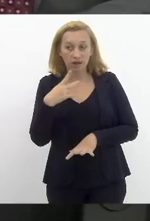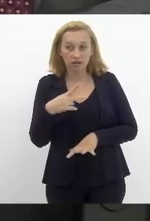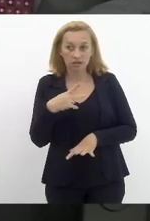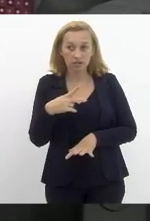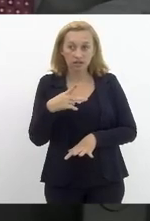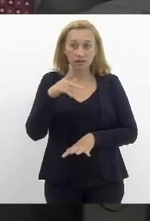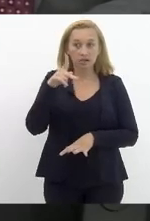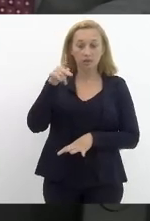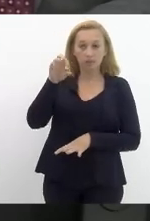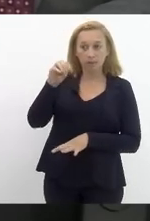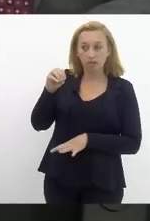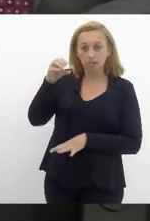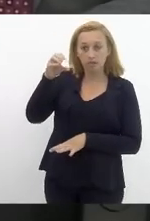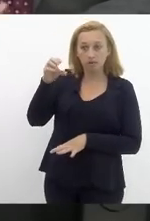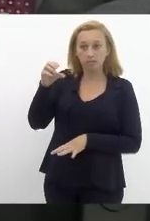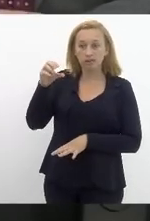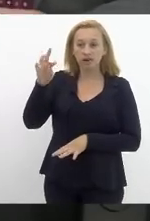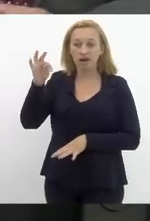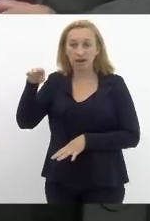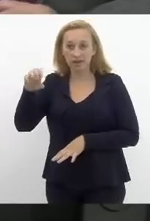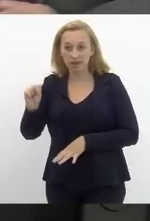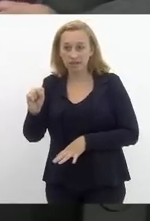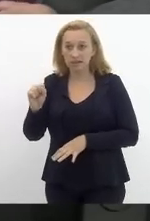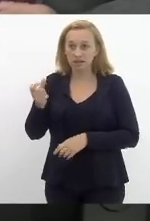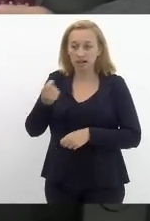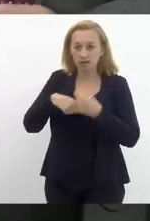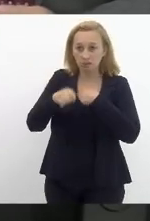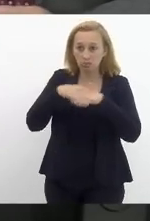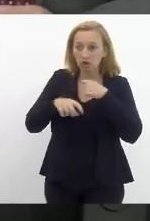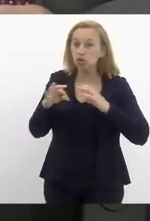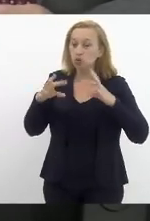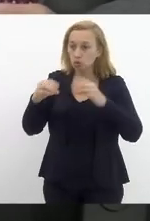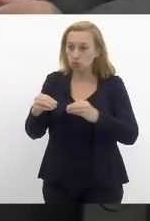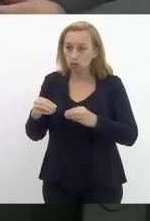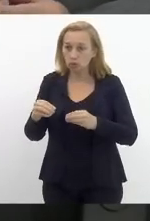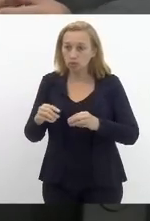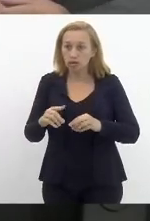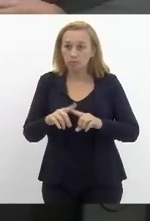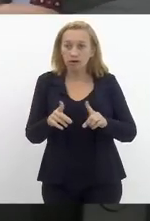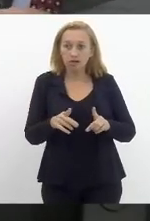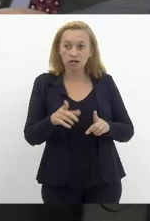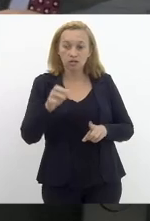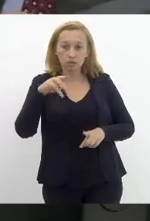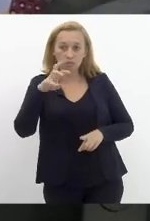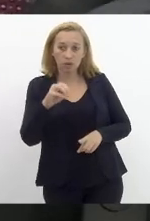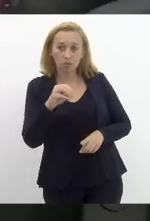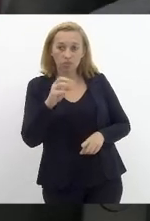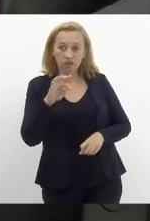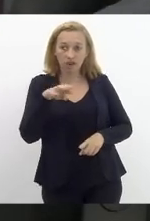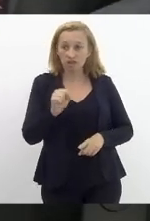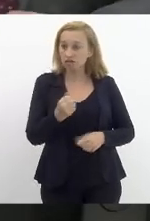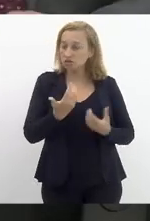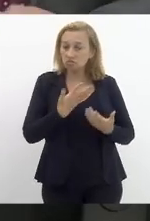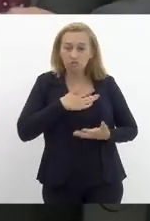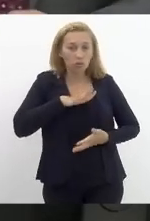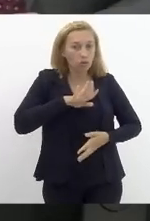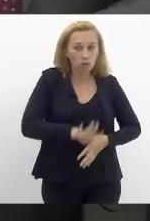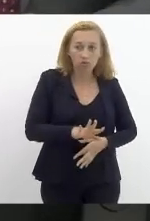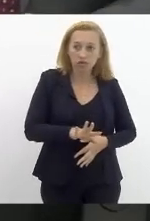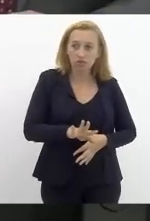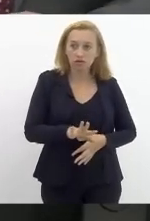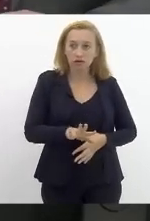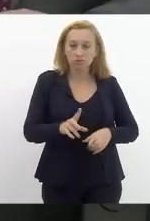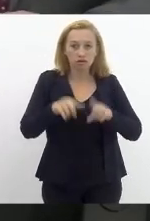ser o Paulo Guedes, que a economia é o Paulo Guedes, tudo era o Paulo Guedes. E o Paulo Guedes não gosta do servidor público. E ele fala